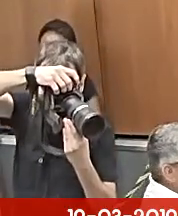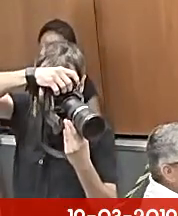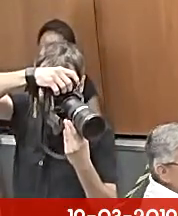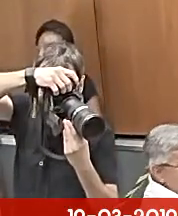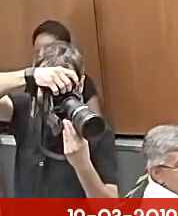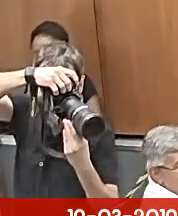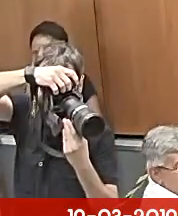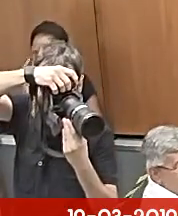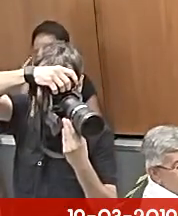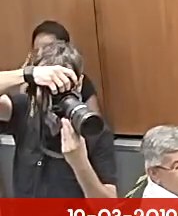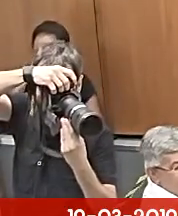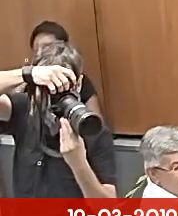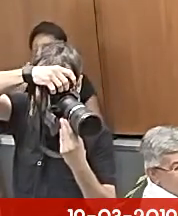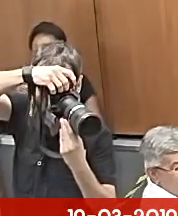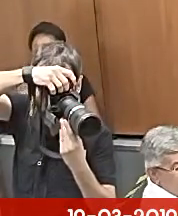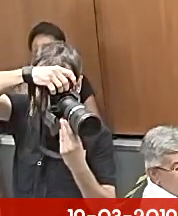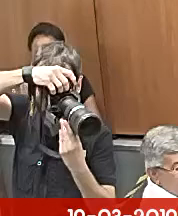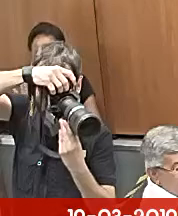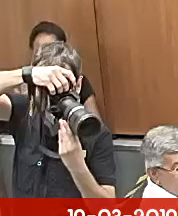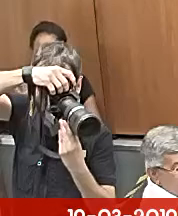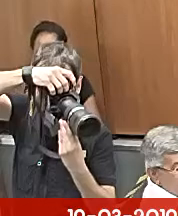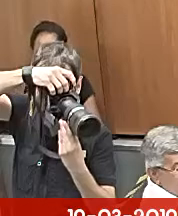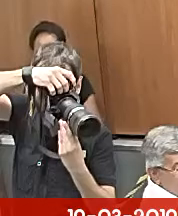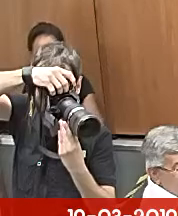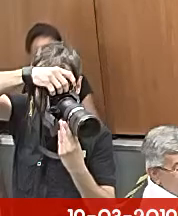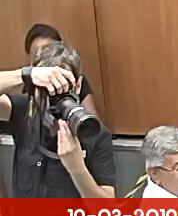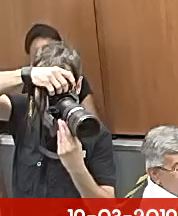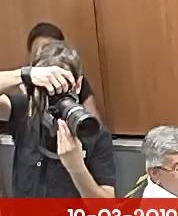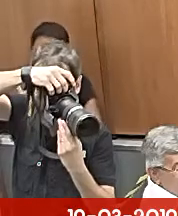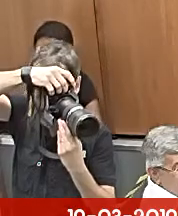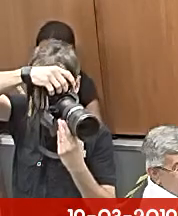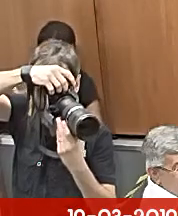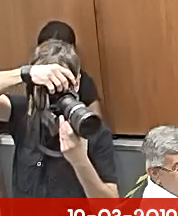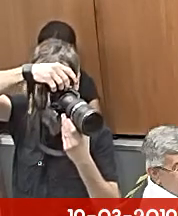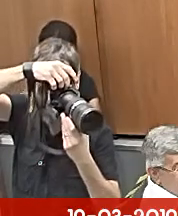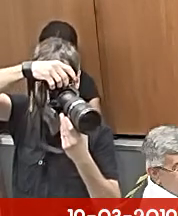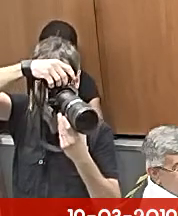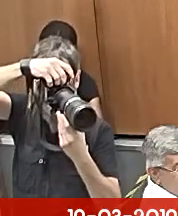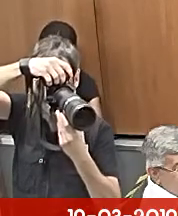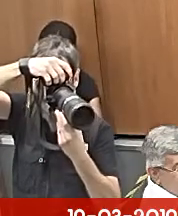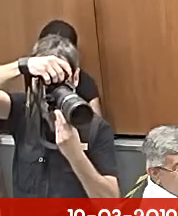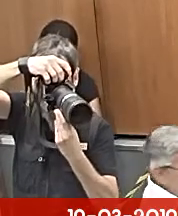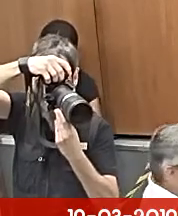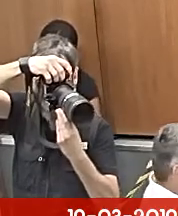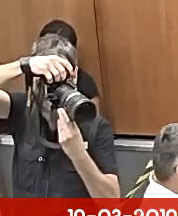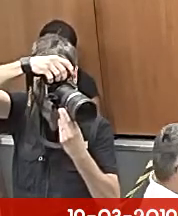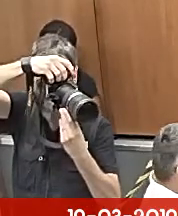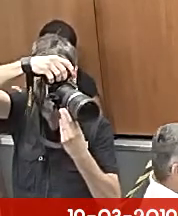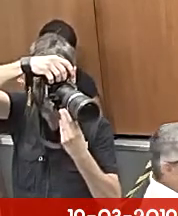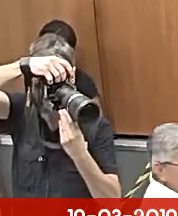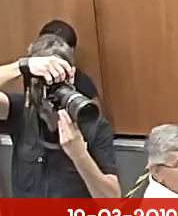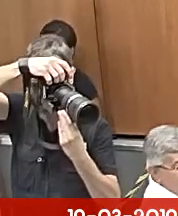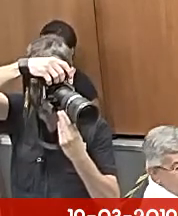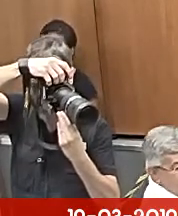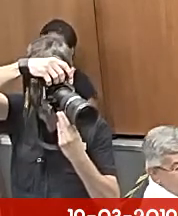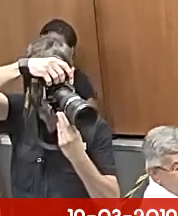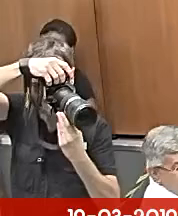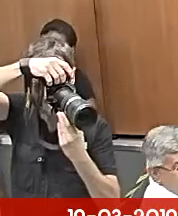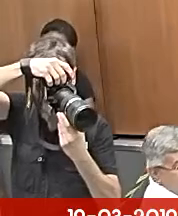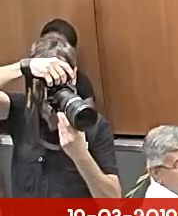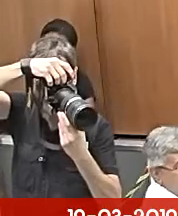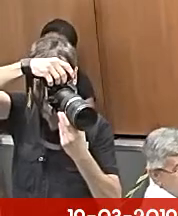gente tinha pensado tentámos de 22 de setembro fazer um grande encontro com todas as modalidades e